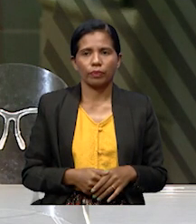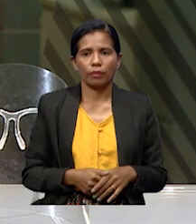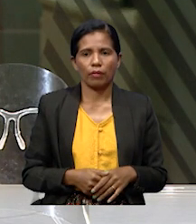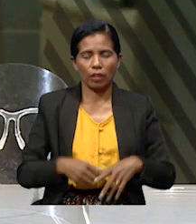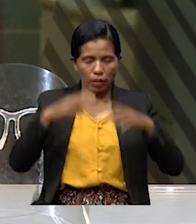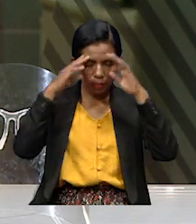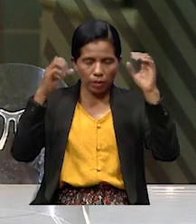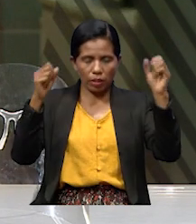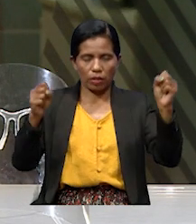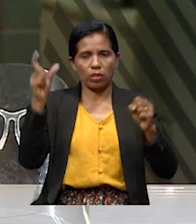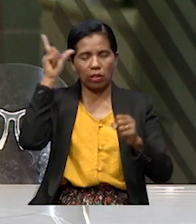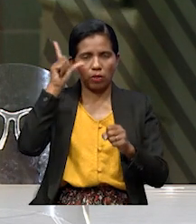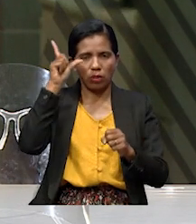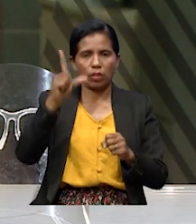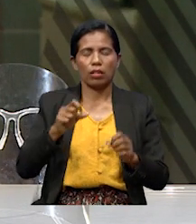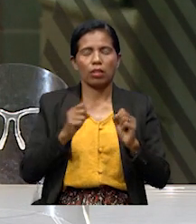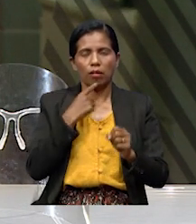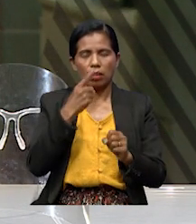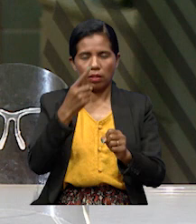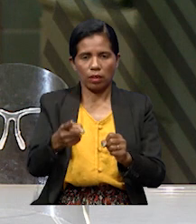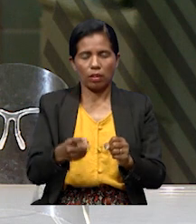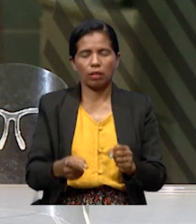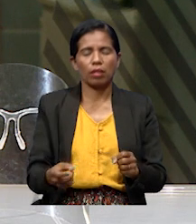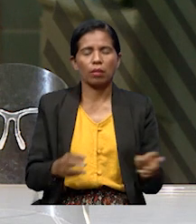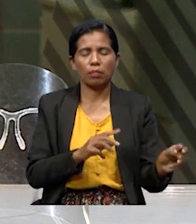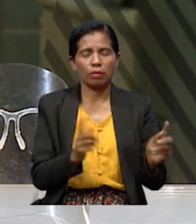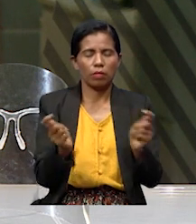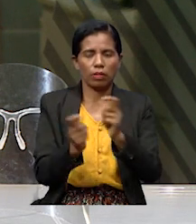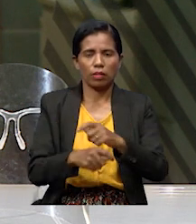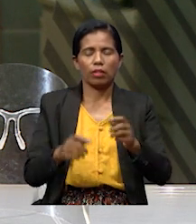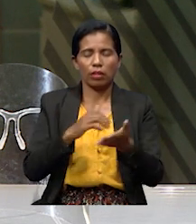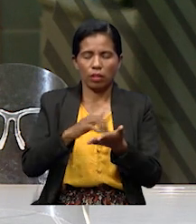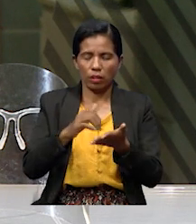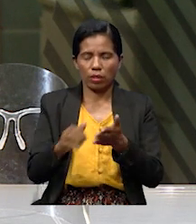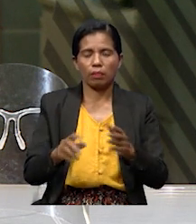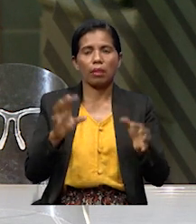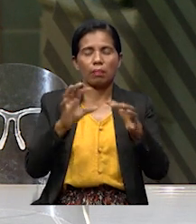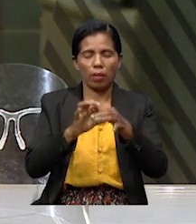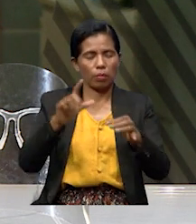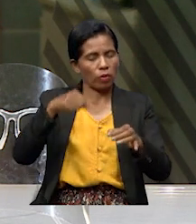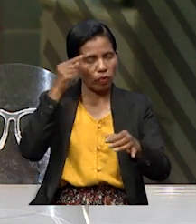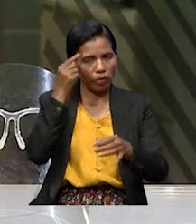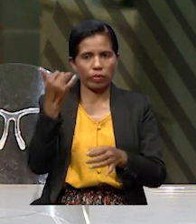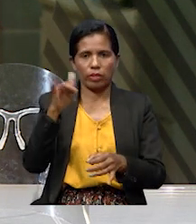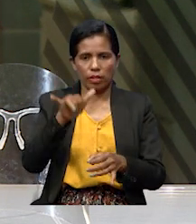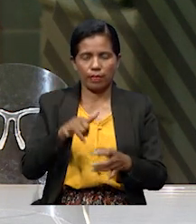Presidente da República Francisco Guterres Lula considera a remodelação nessa prática normal para membro do governo Sira.